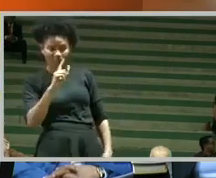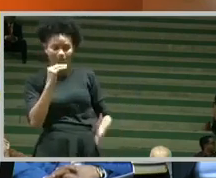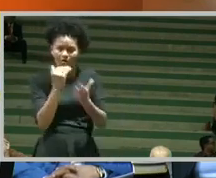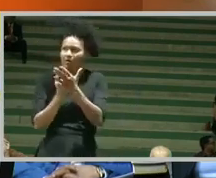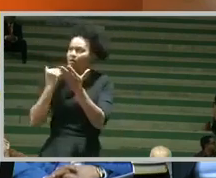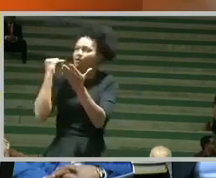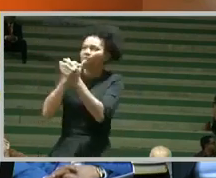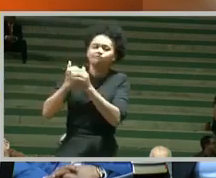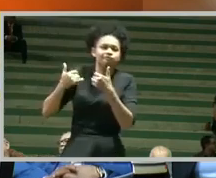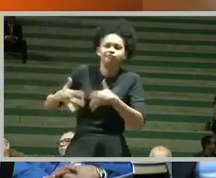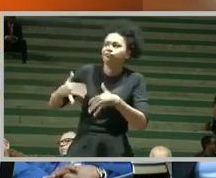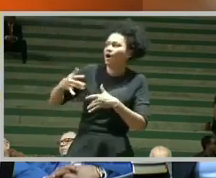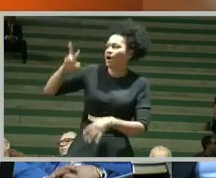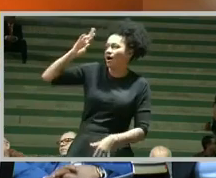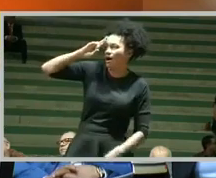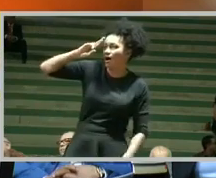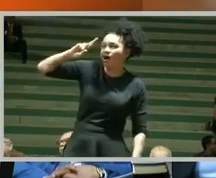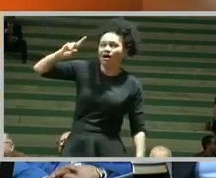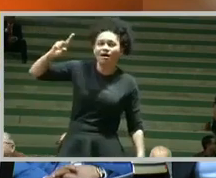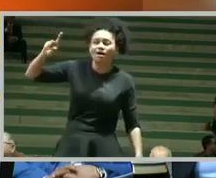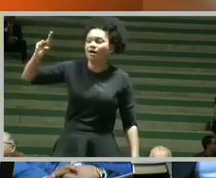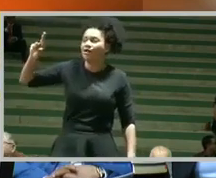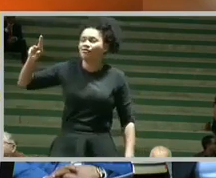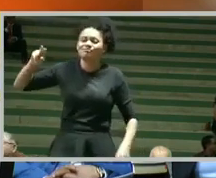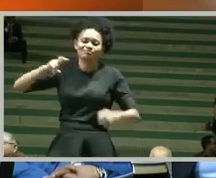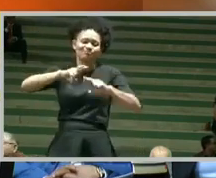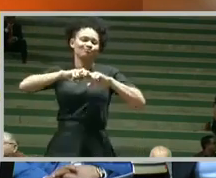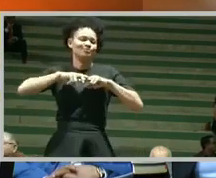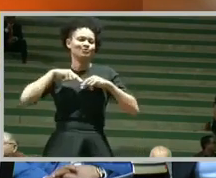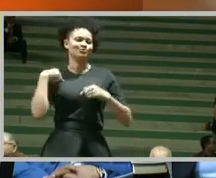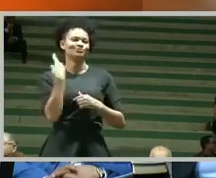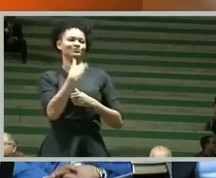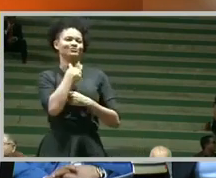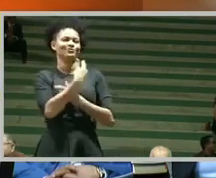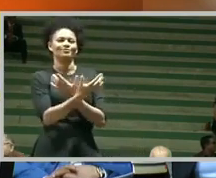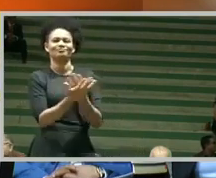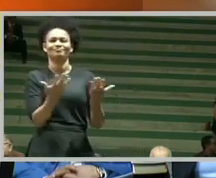Grandes coisas fez o Senhor por nós.